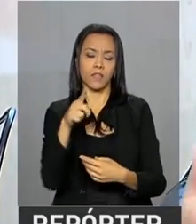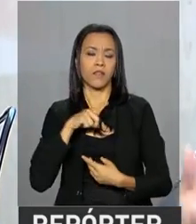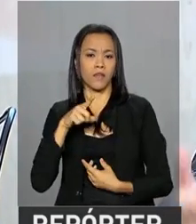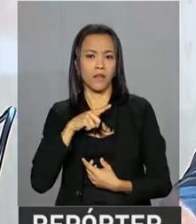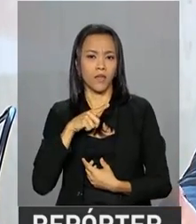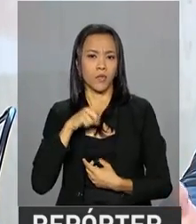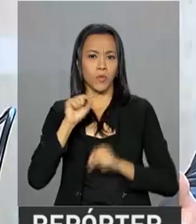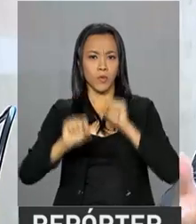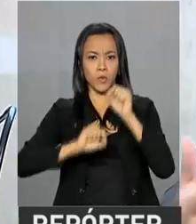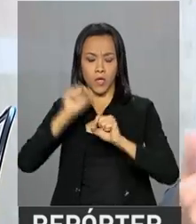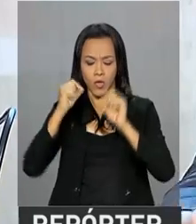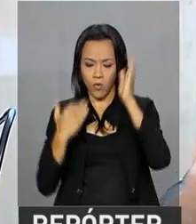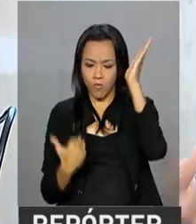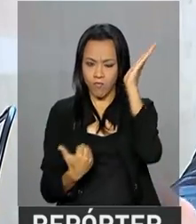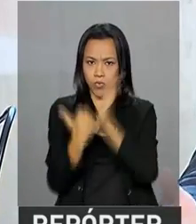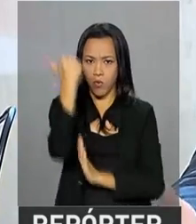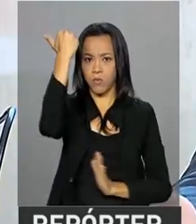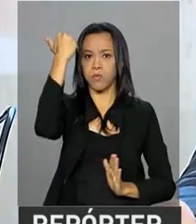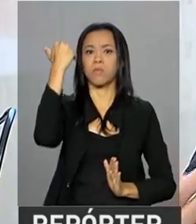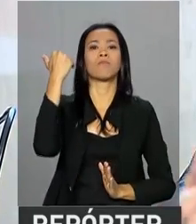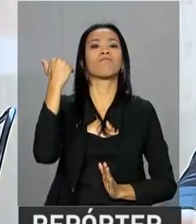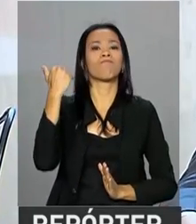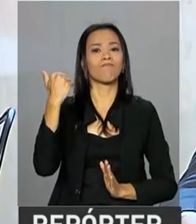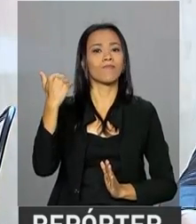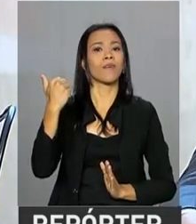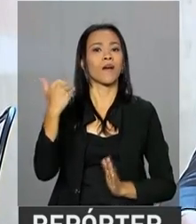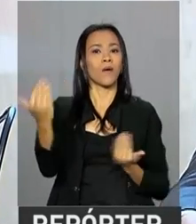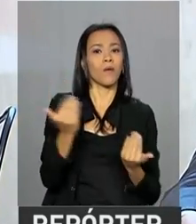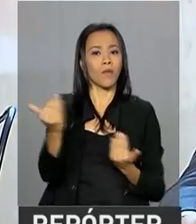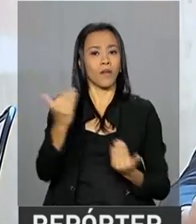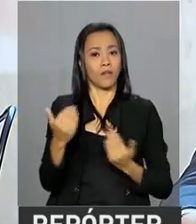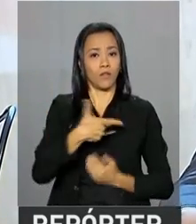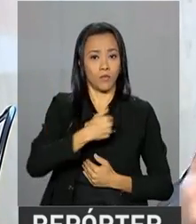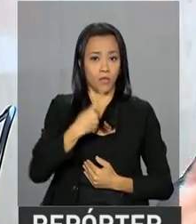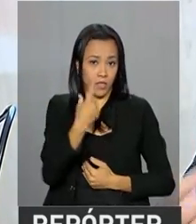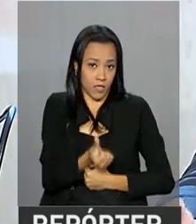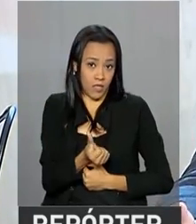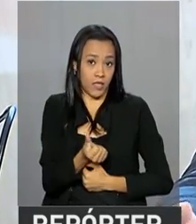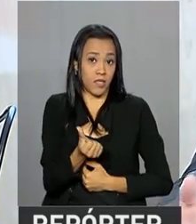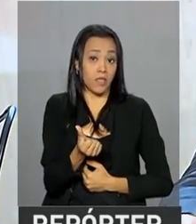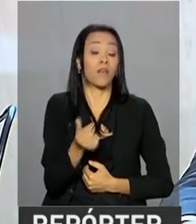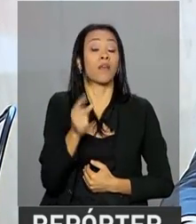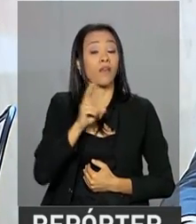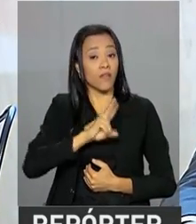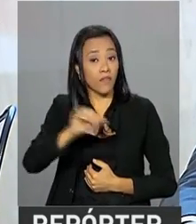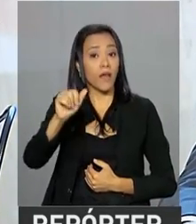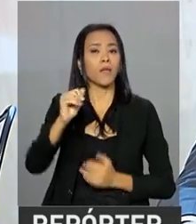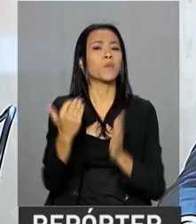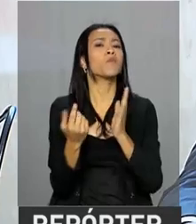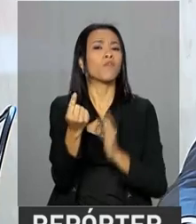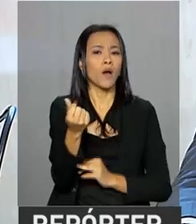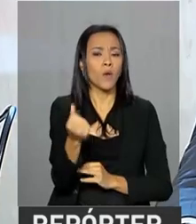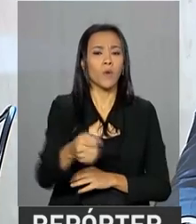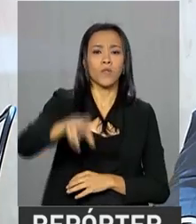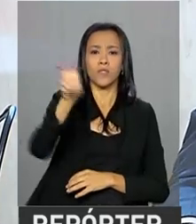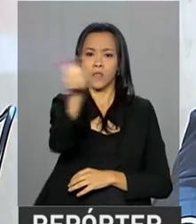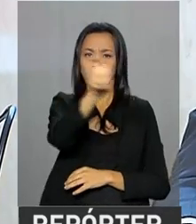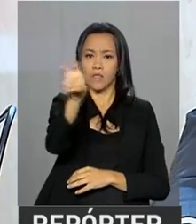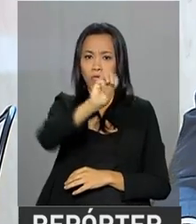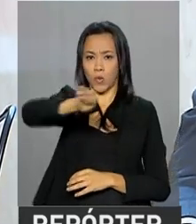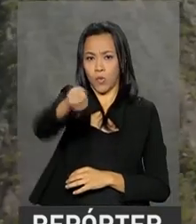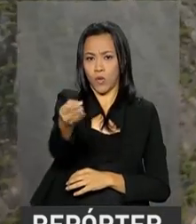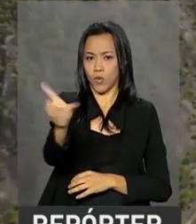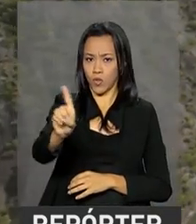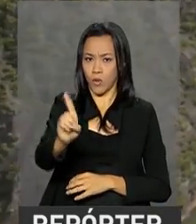um superavit superior ao de 2016 que deve superar o valor de 55 Bilhões de